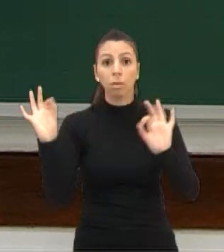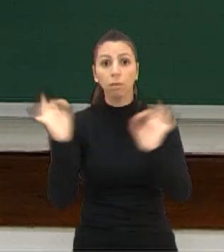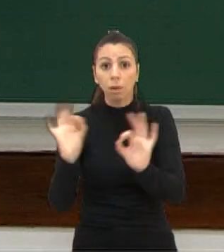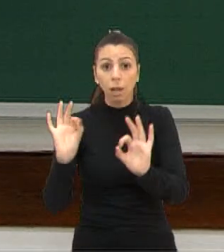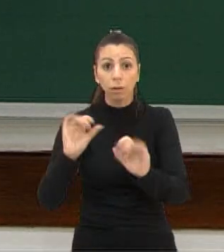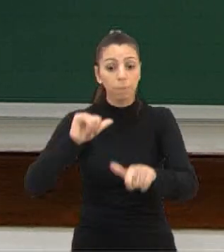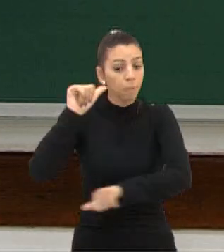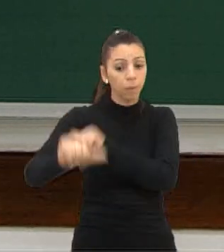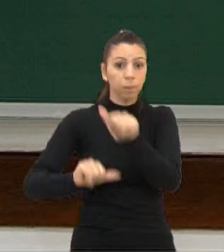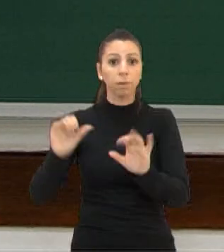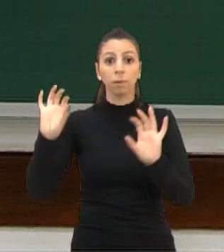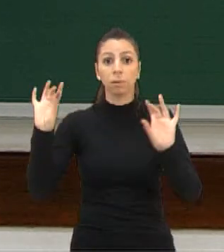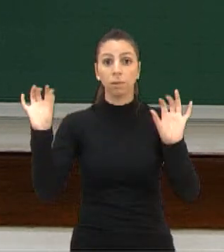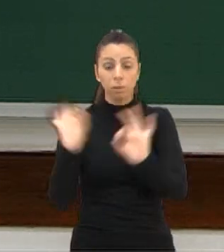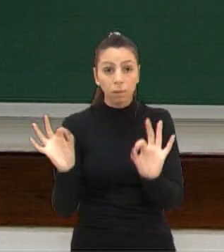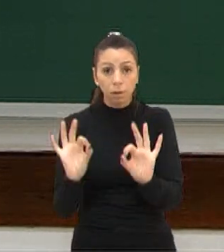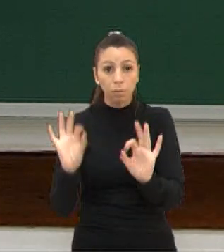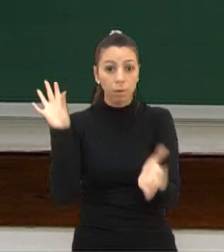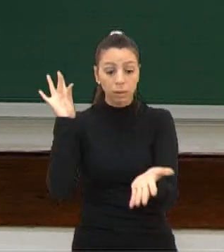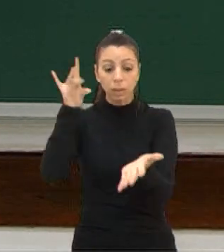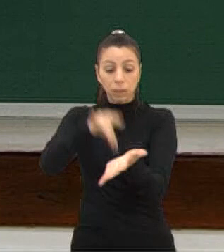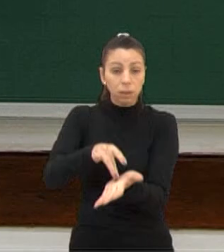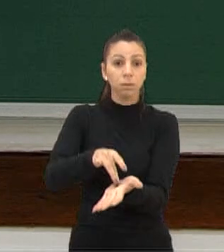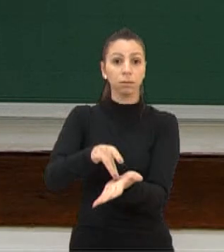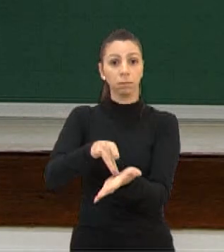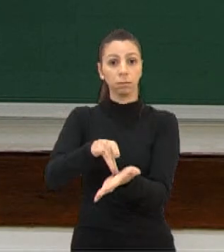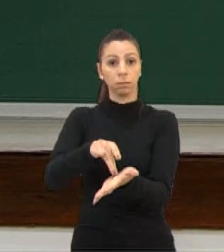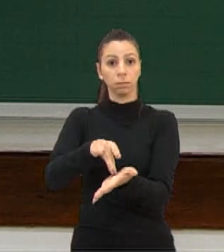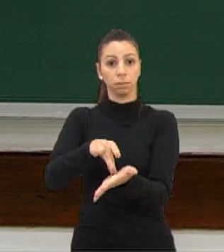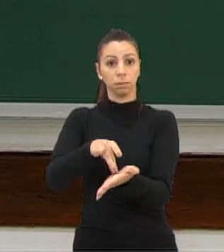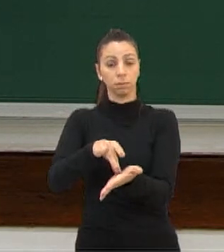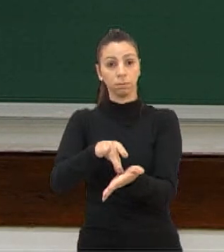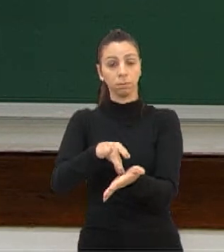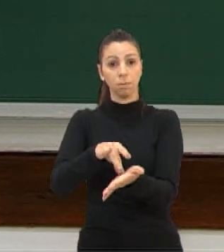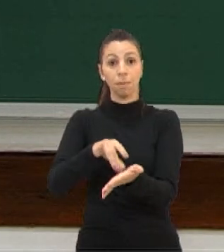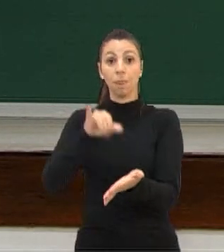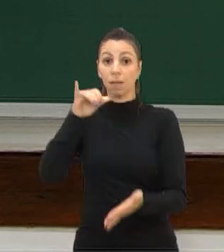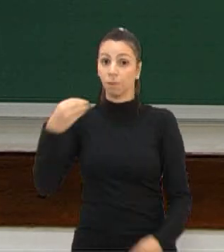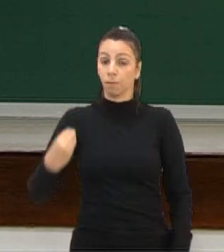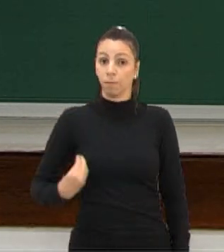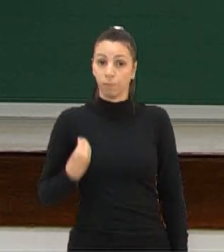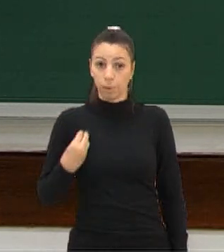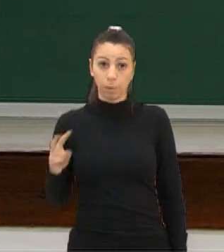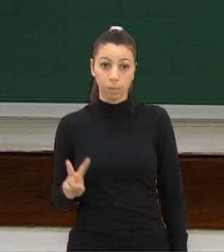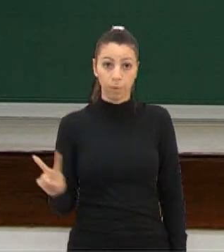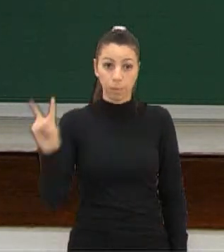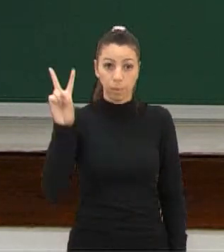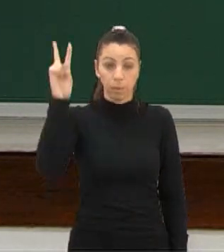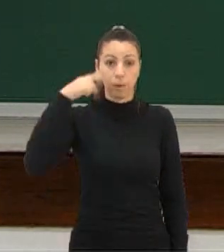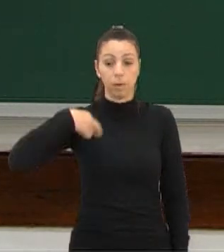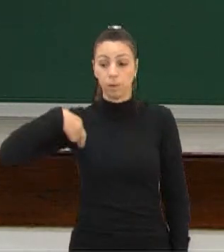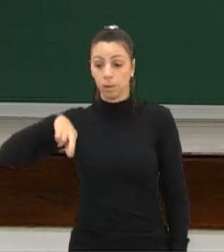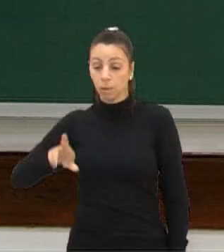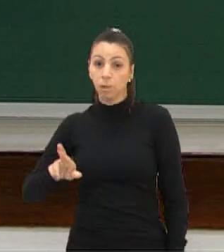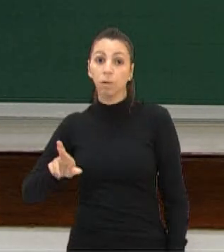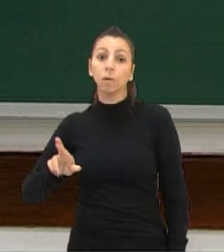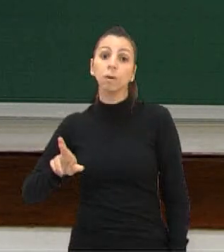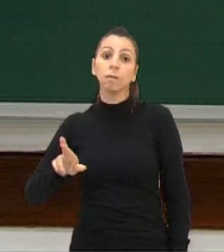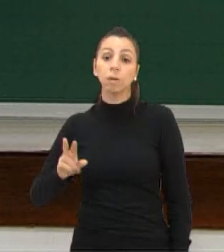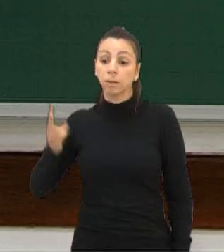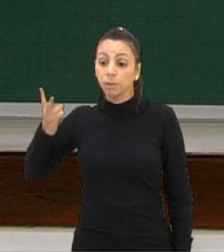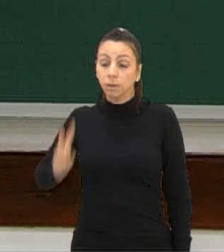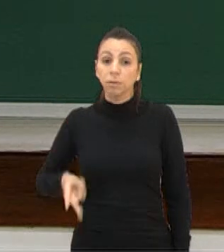irrefutável. O dogma não se modifica. Se existe um valor religioso para aquilo, aquele valor ele vai ser